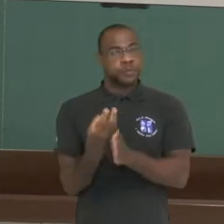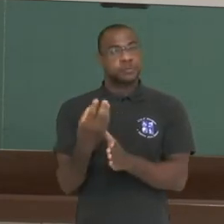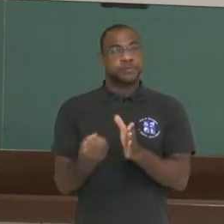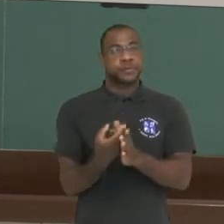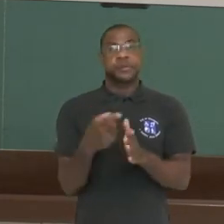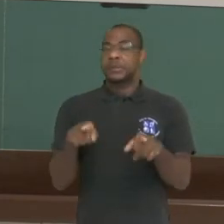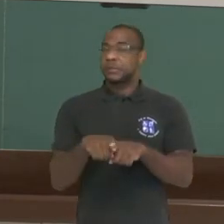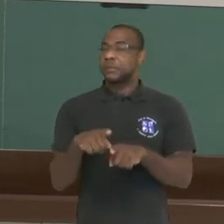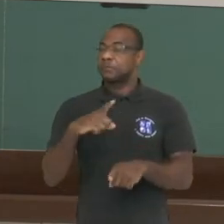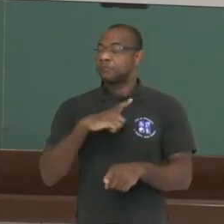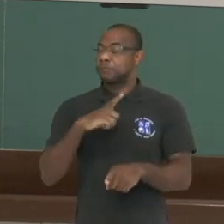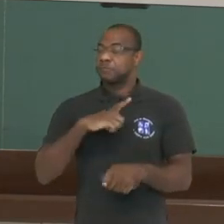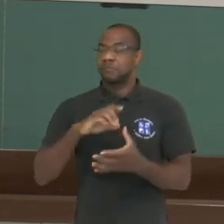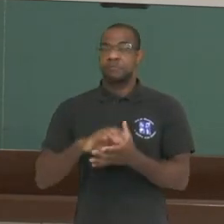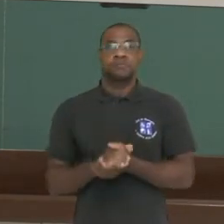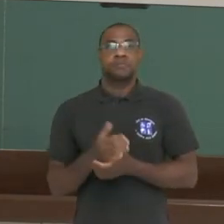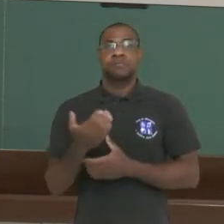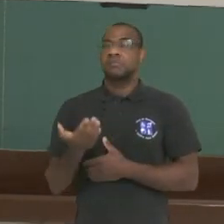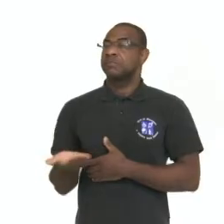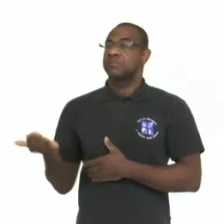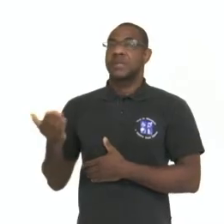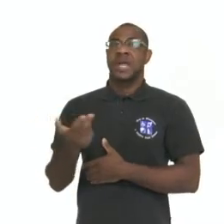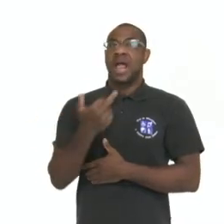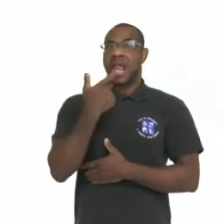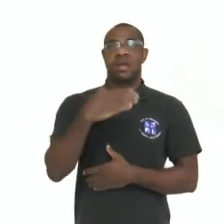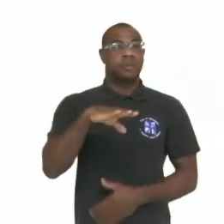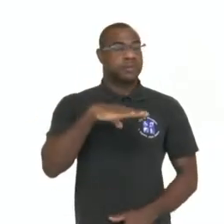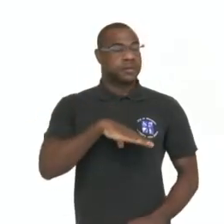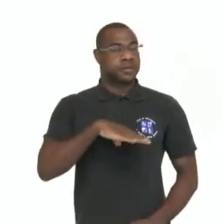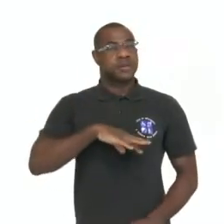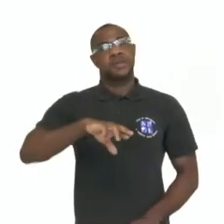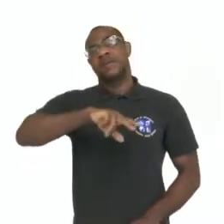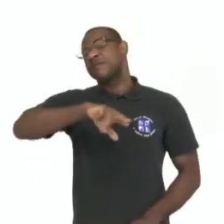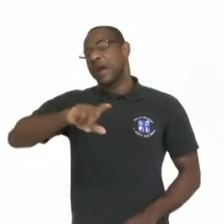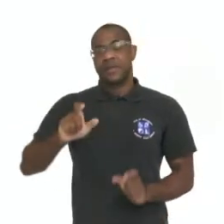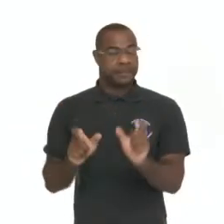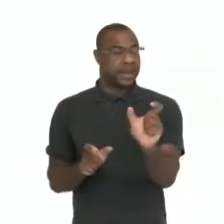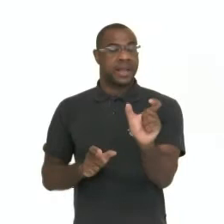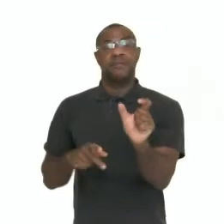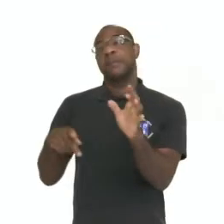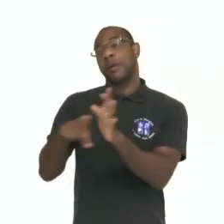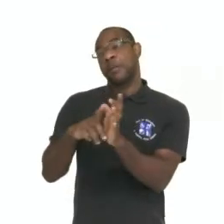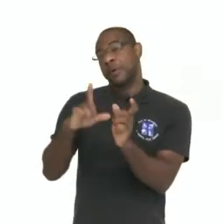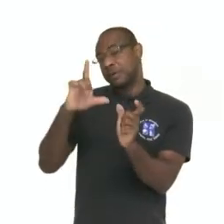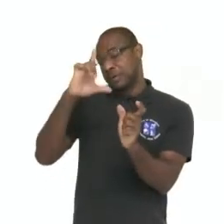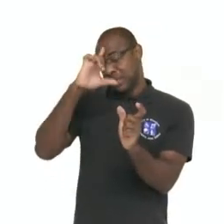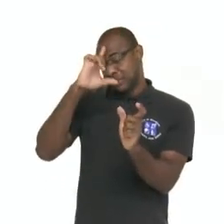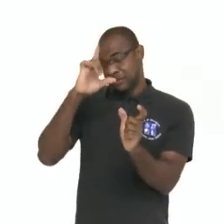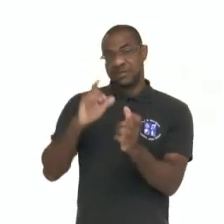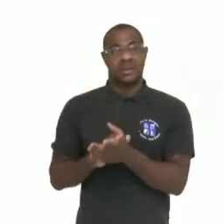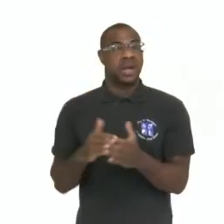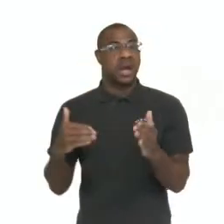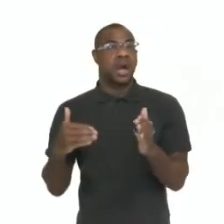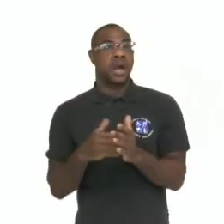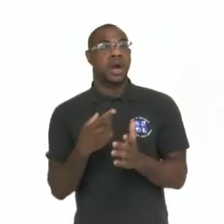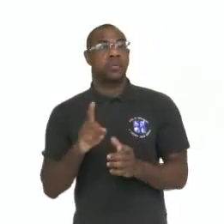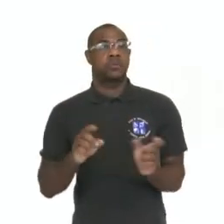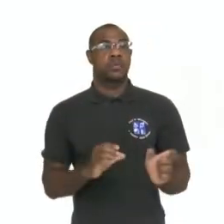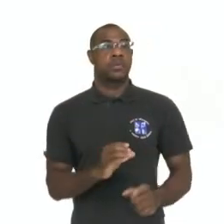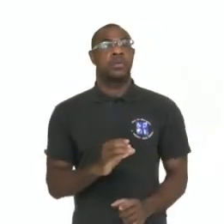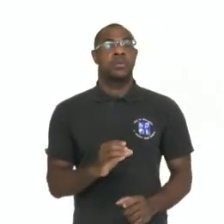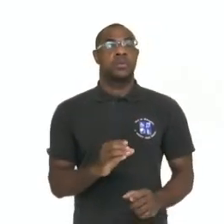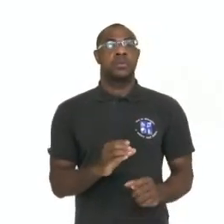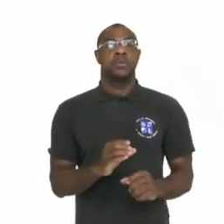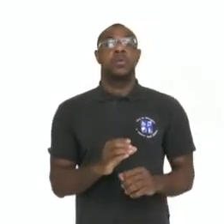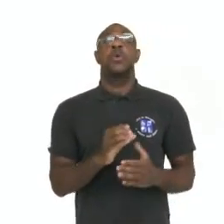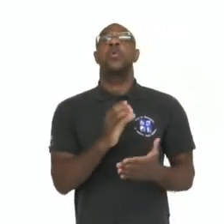neolatinas. Atualmente a língua portuguesa tem várias expressões que ainda são em latim, inclusive essa última aqui, ó, currículum vital, que é